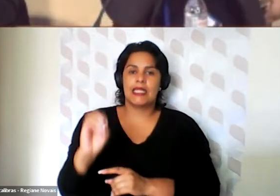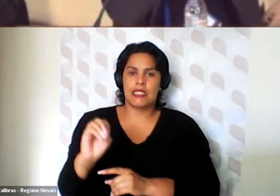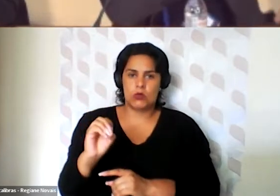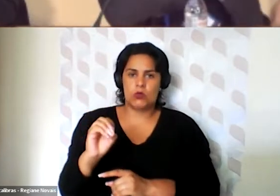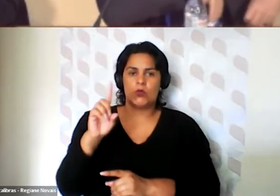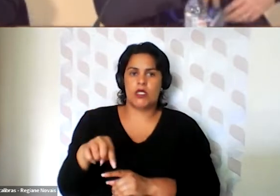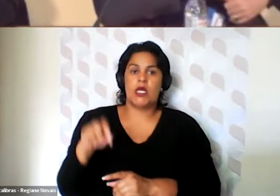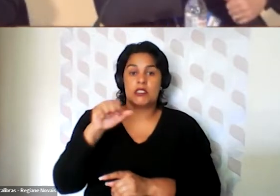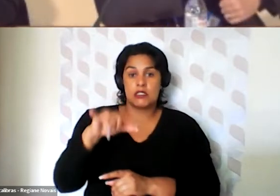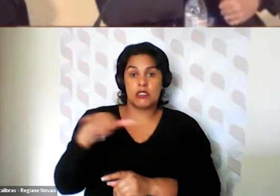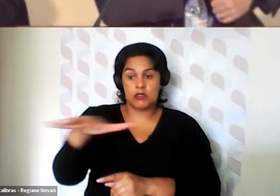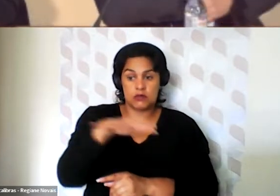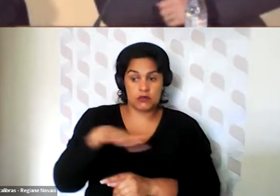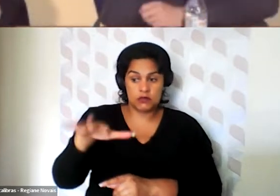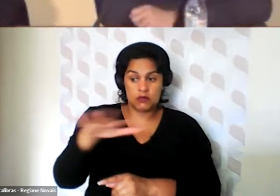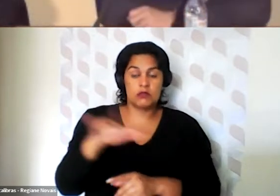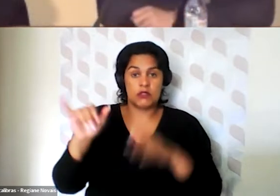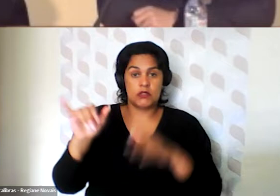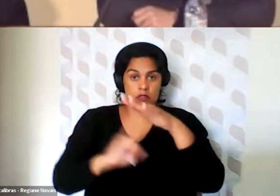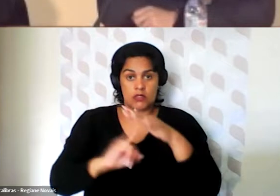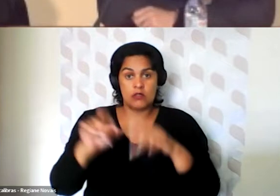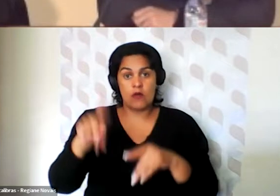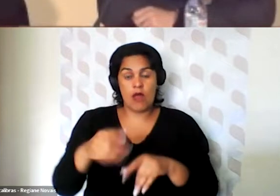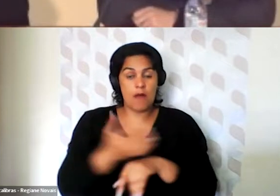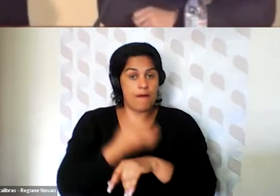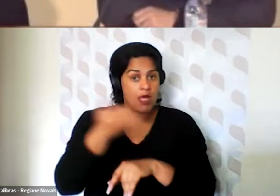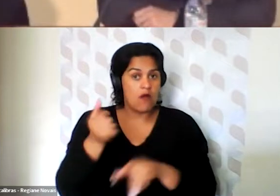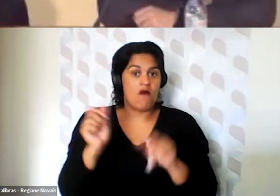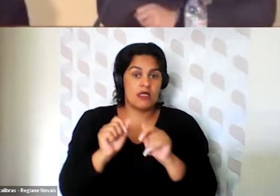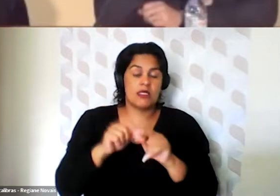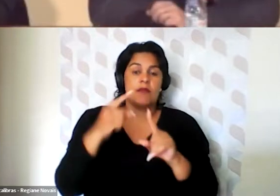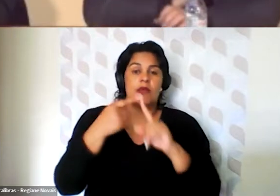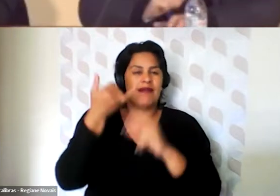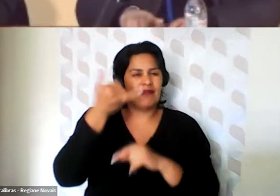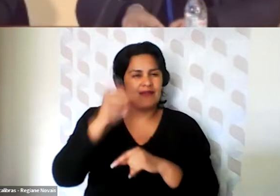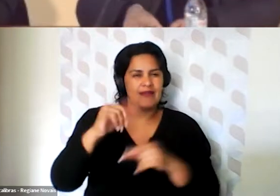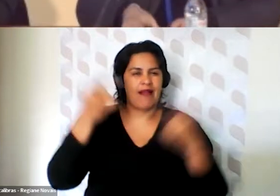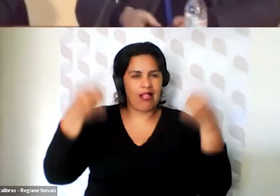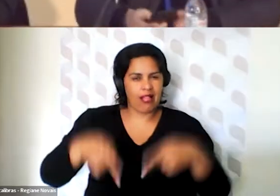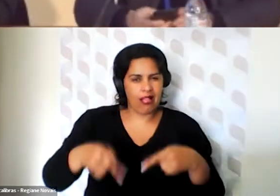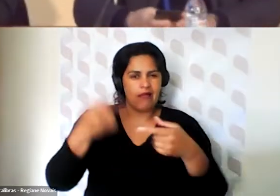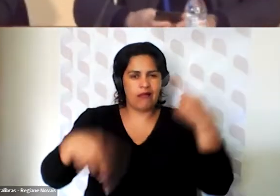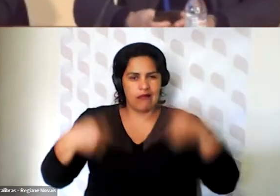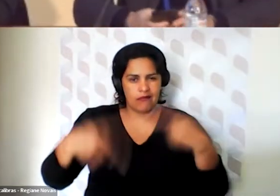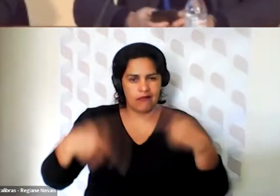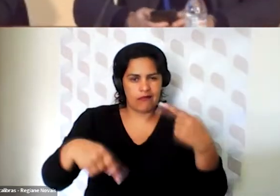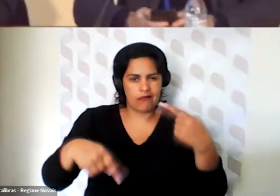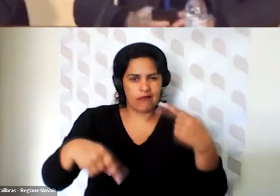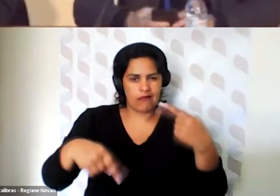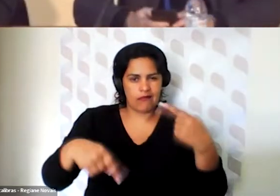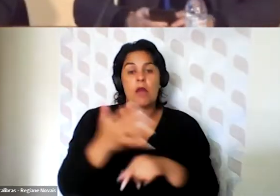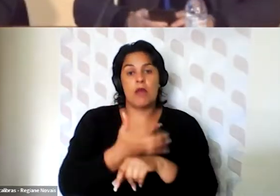tem um acordo sobre financiamento oficial de exportações, é quando um governo financia uma exportação de uma empresa para outro